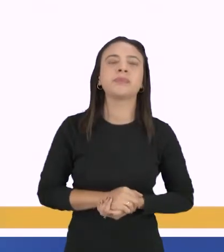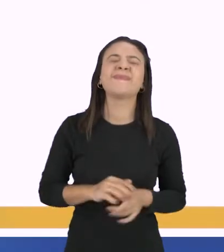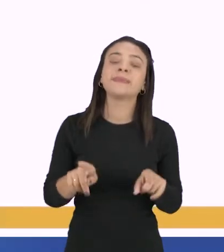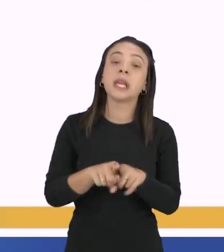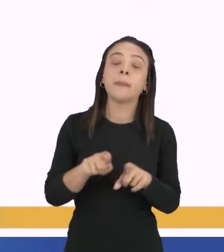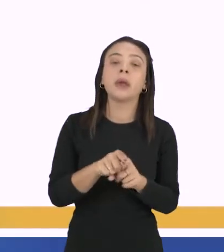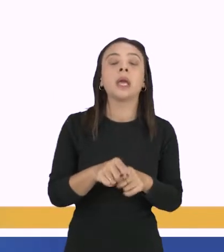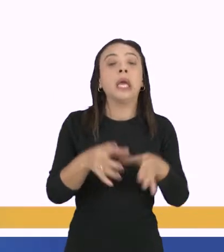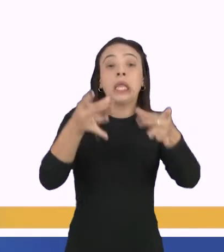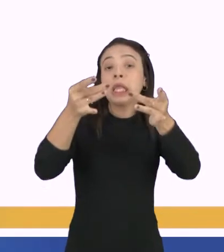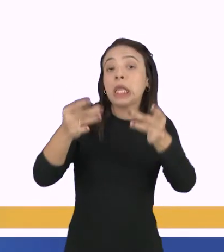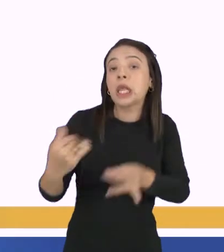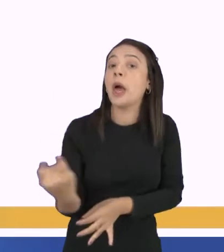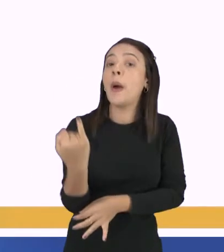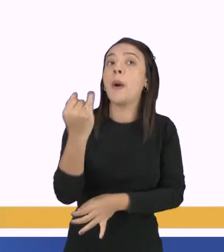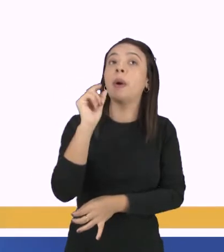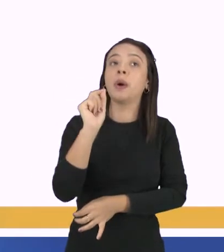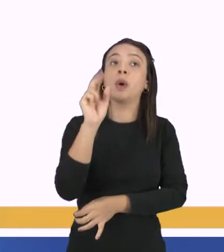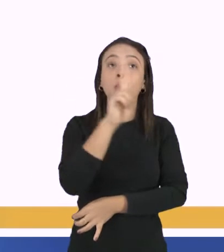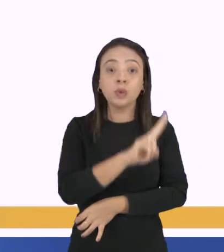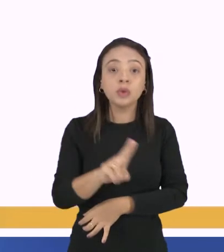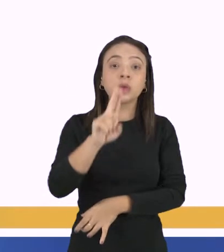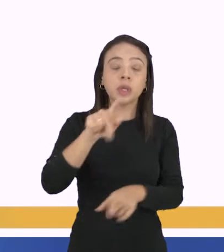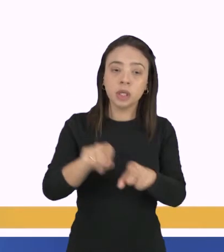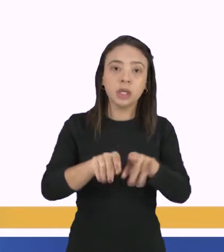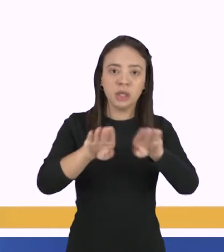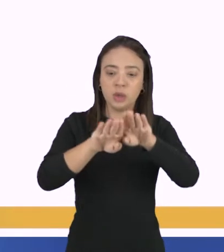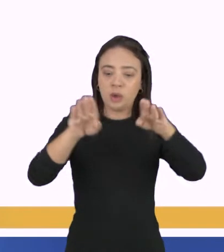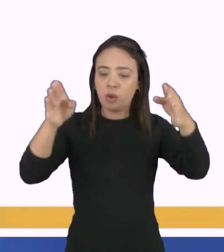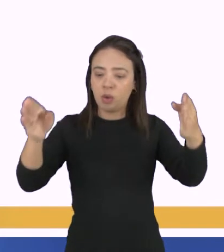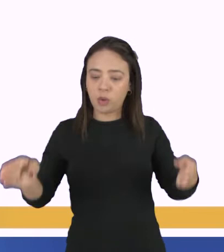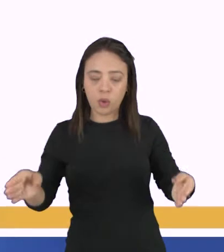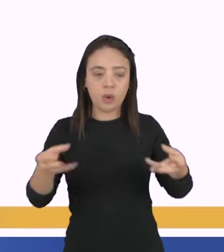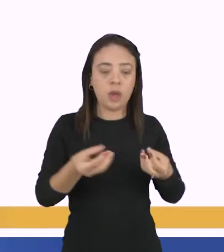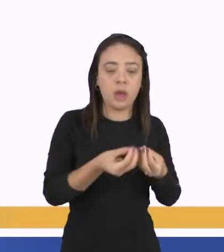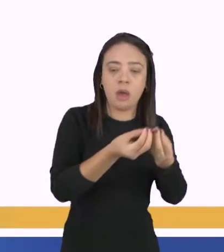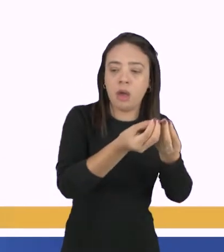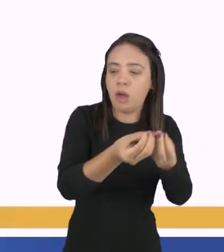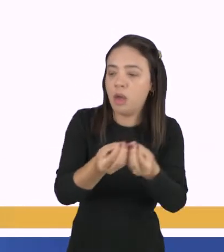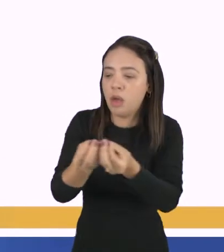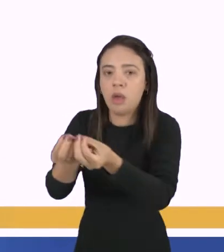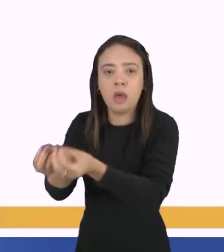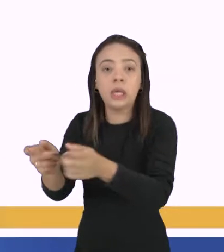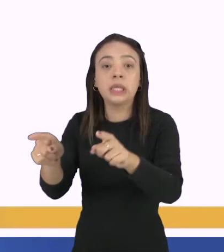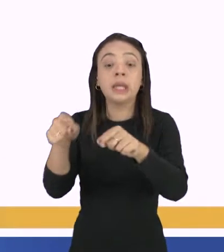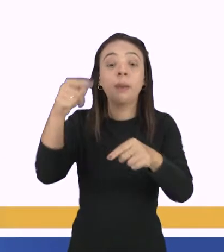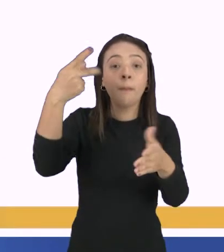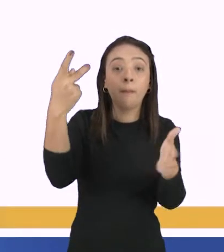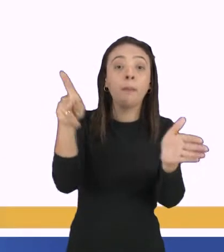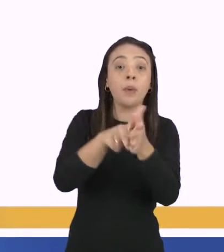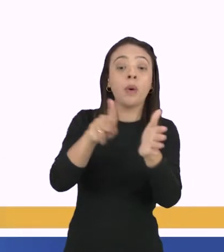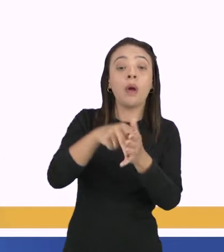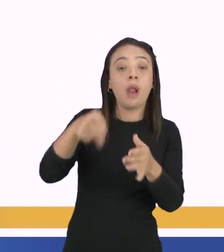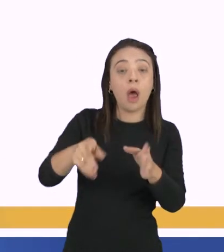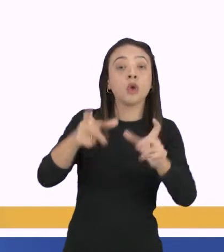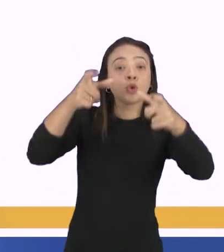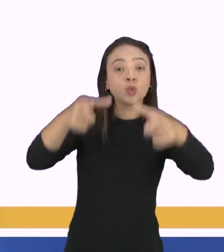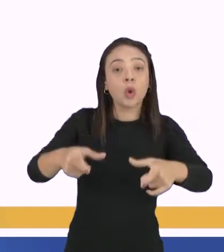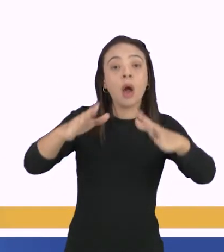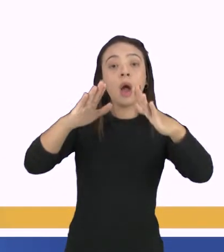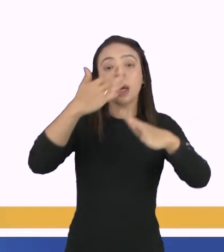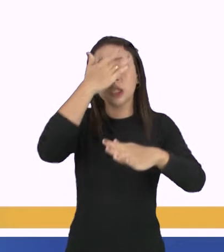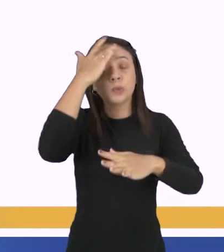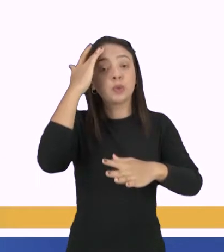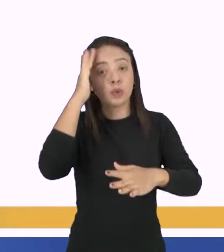Outros detalhes aí, eles usam um altar, né, oferendas no altar e nos cemitérios. Observem as 2 imagens aí na tela,